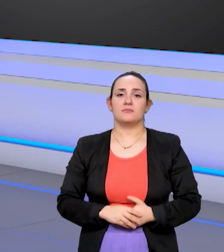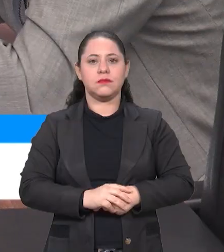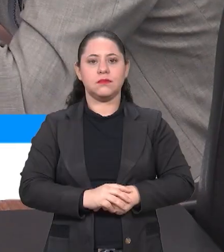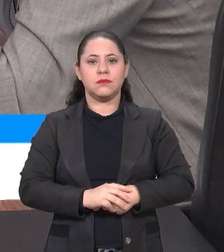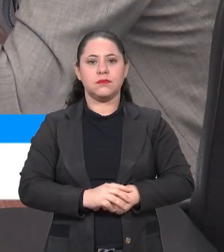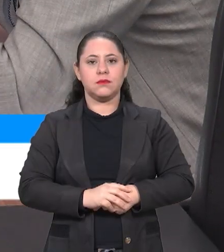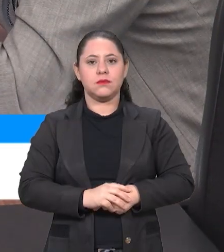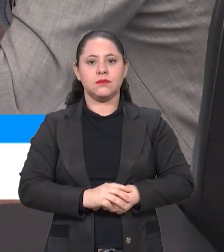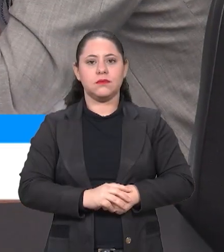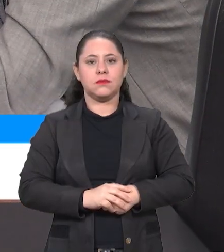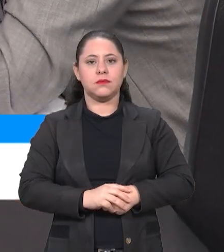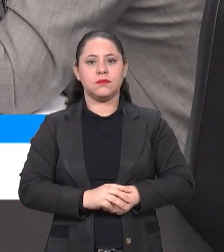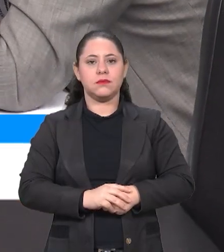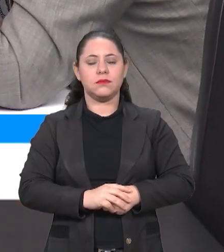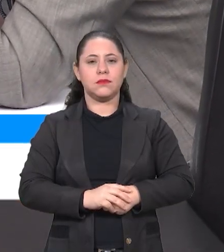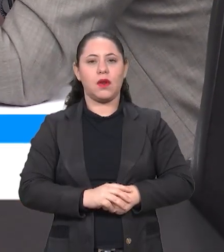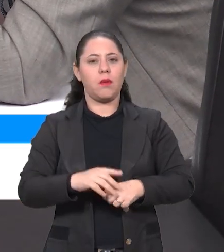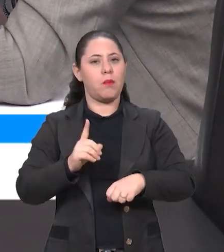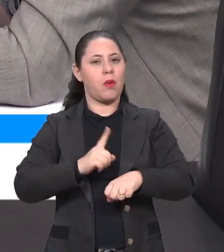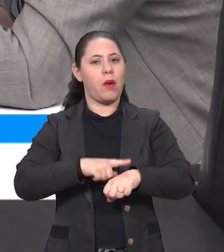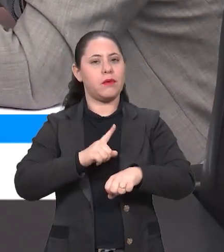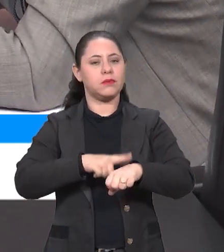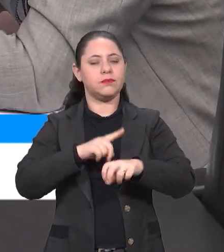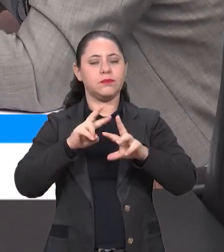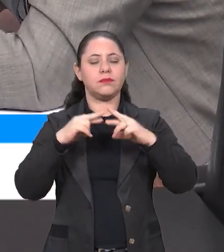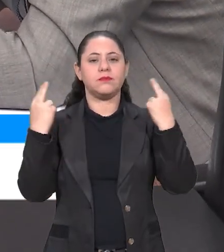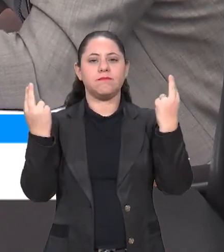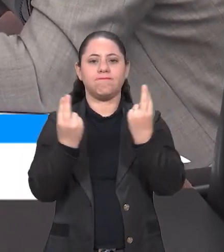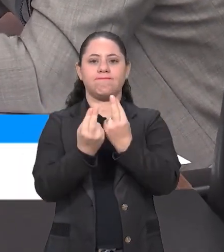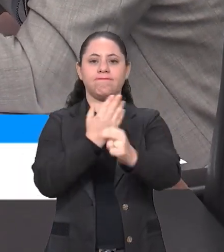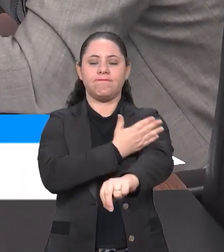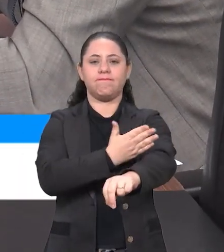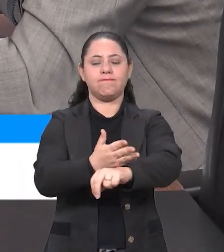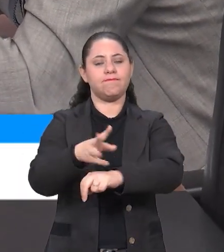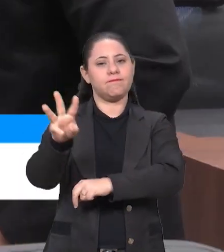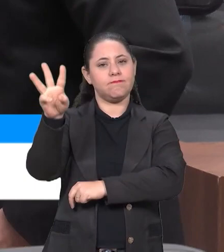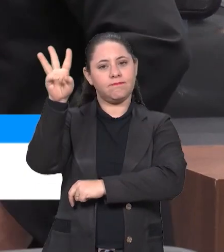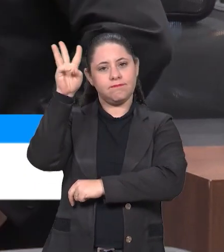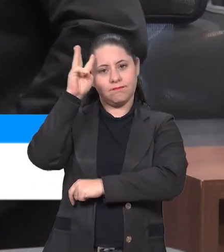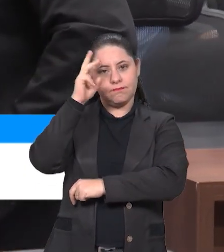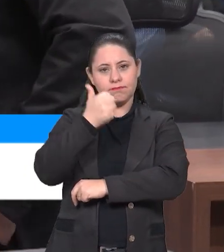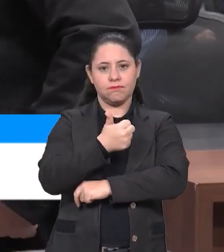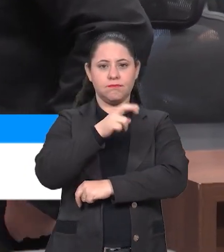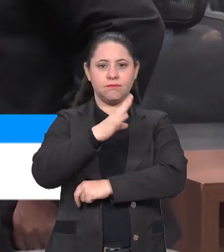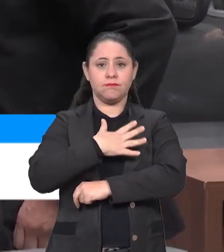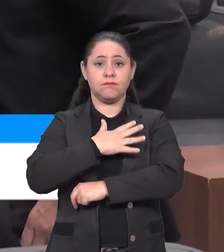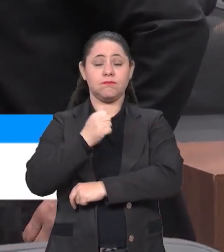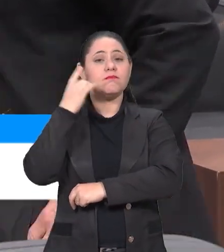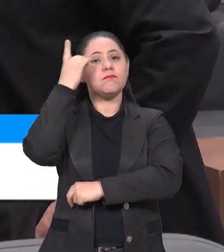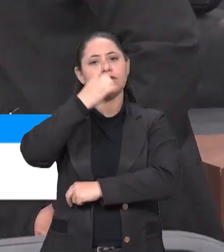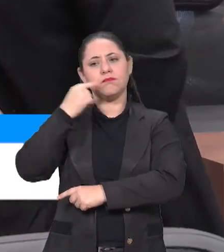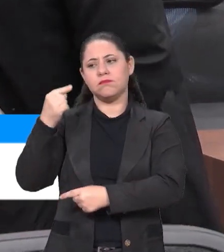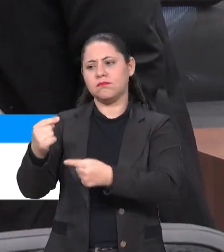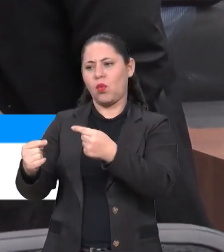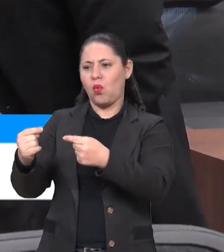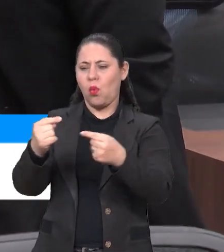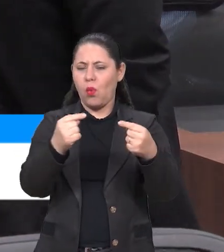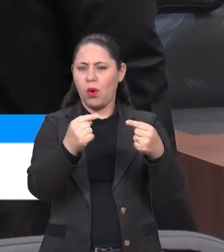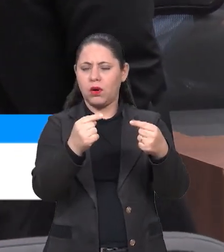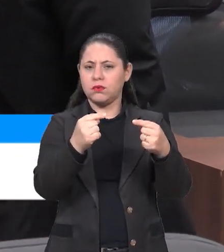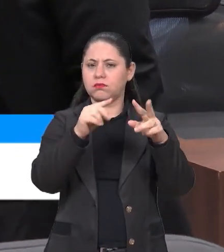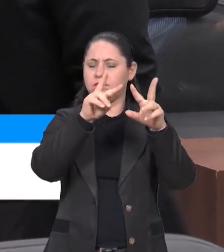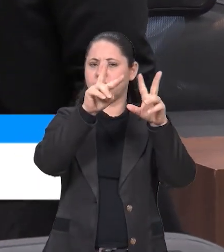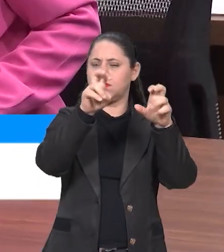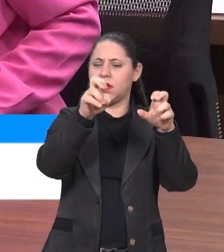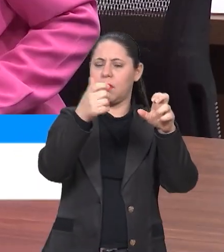país. Durante a sessão plenária desta terça-feira, 15 de agosto, os parlamentares discutiram um assunto